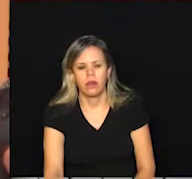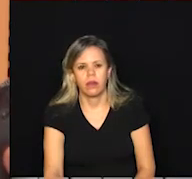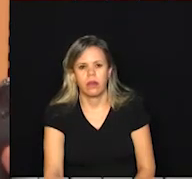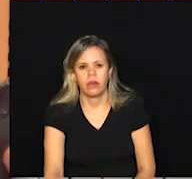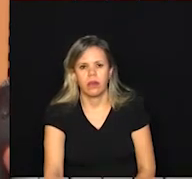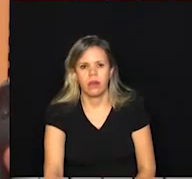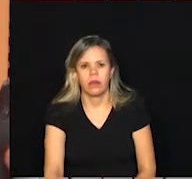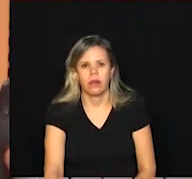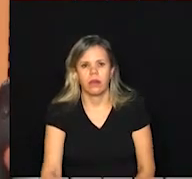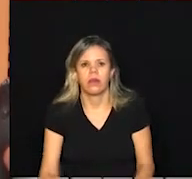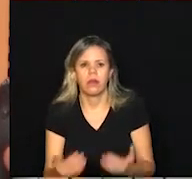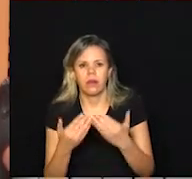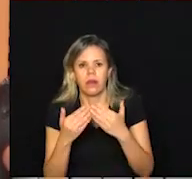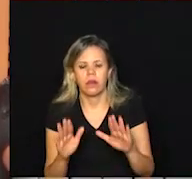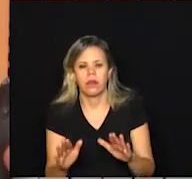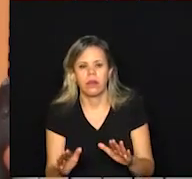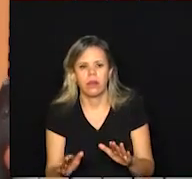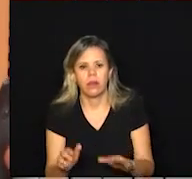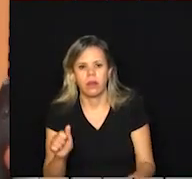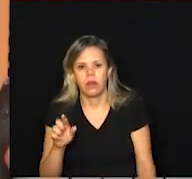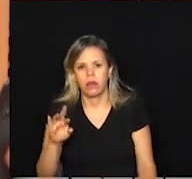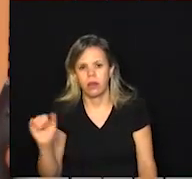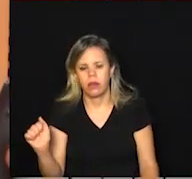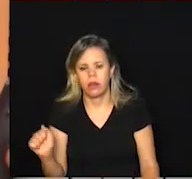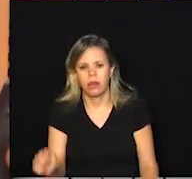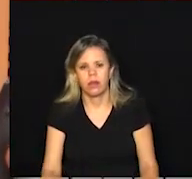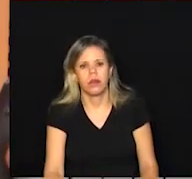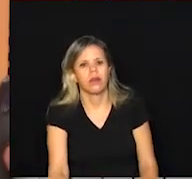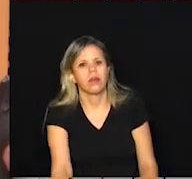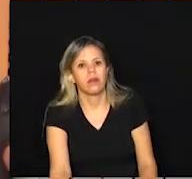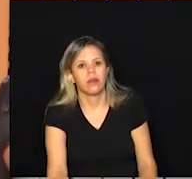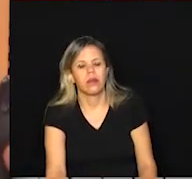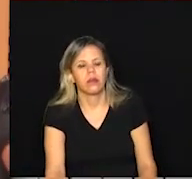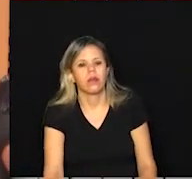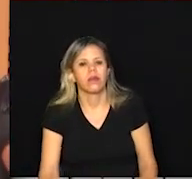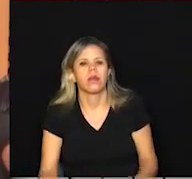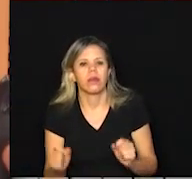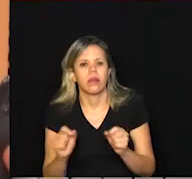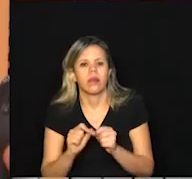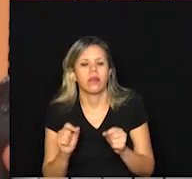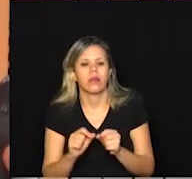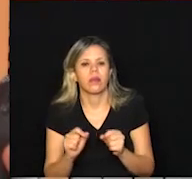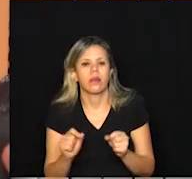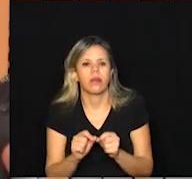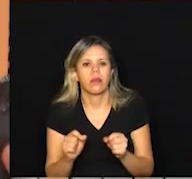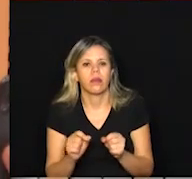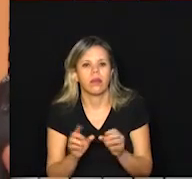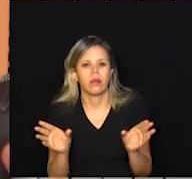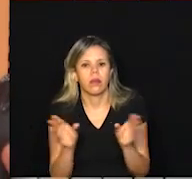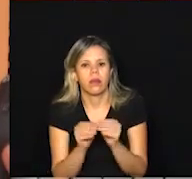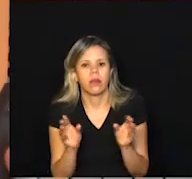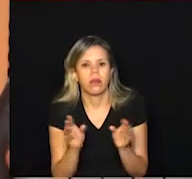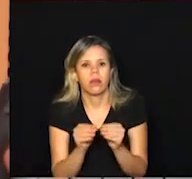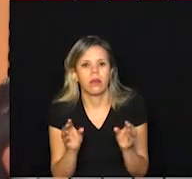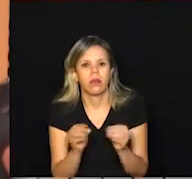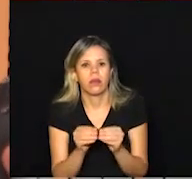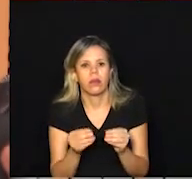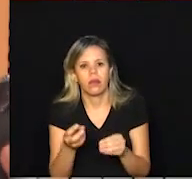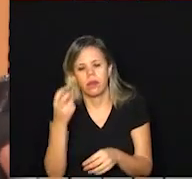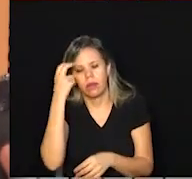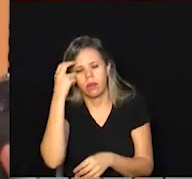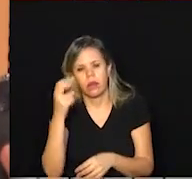eu vou abrir aqui para aqui Alessandra Ribeiro ela possa fazer um encerramento aqui